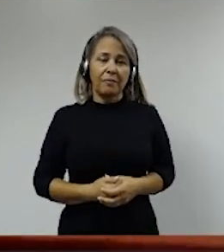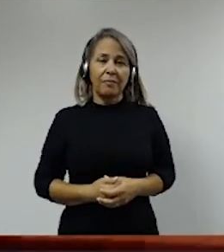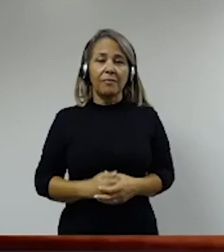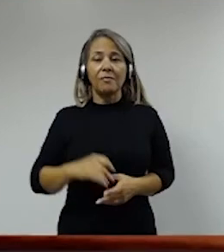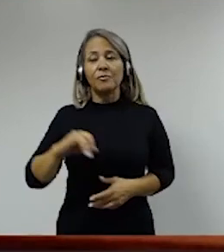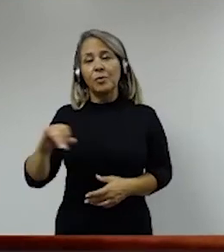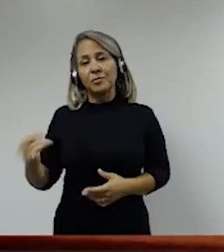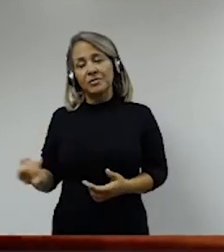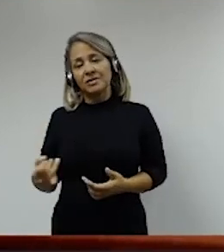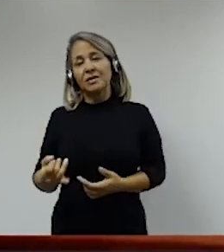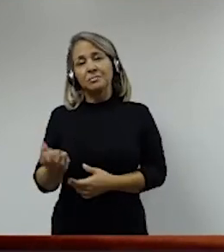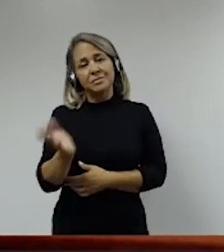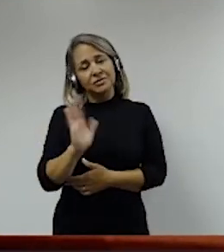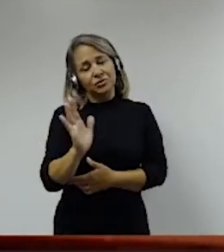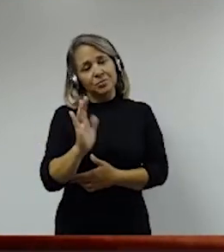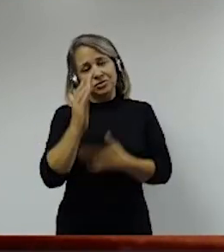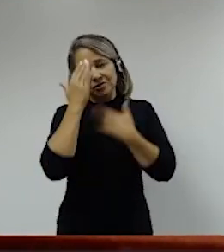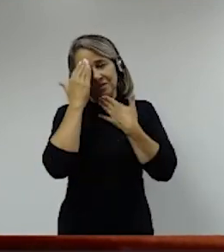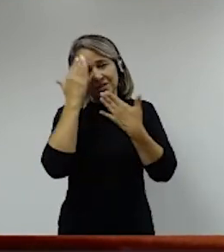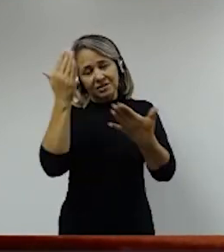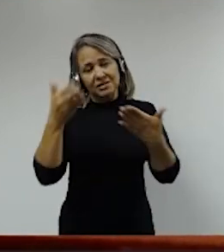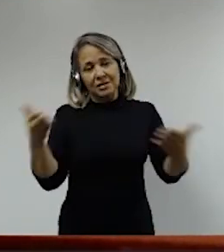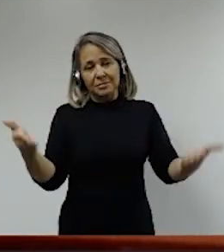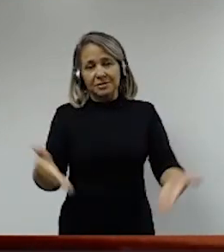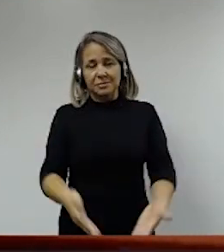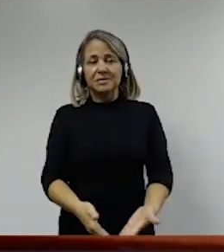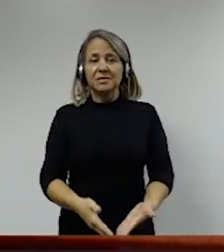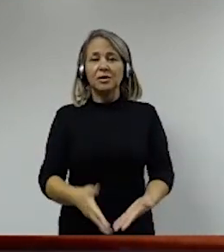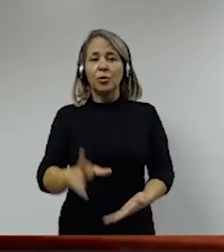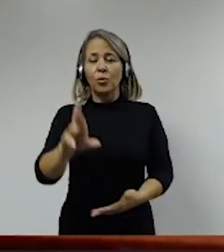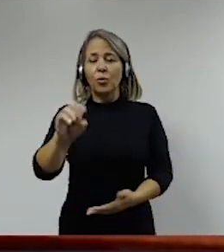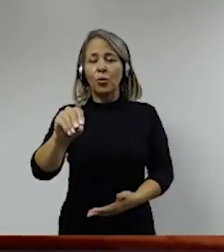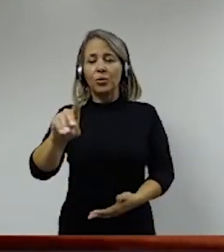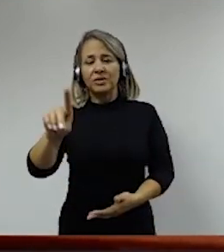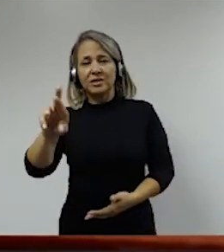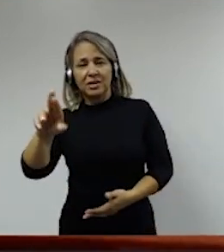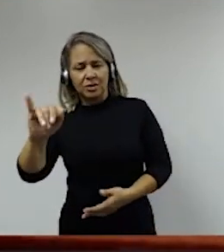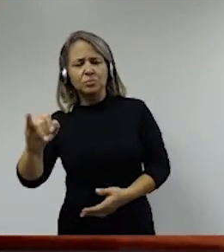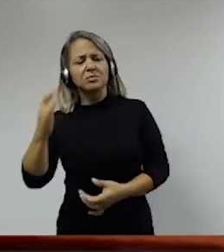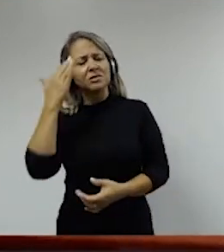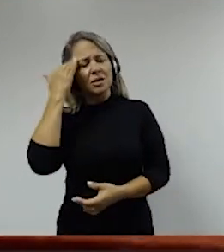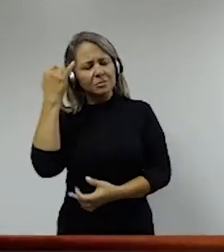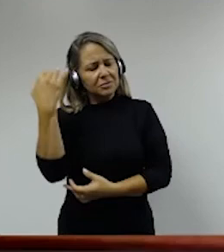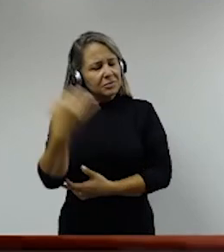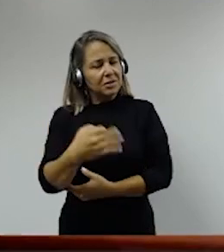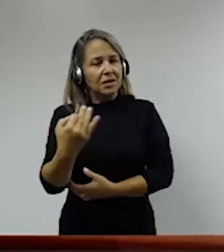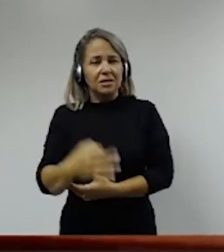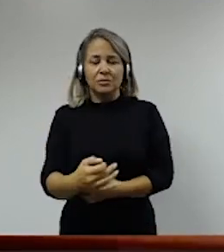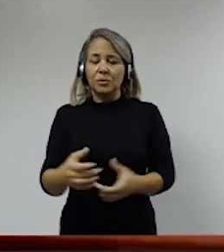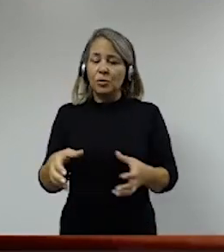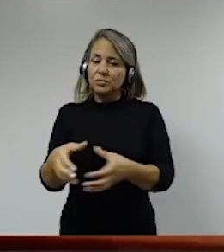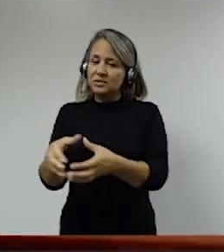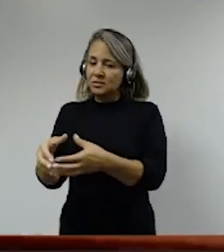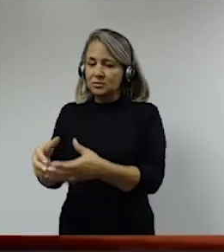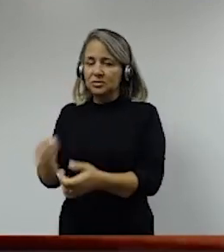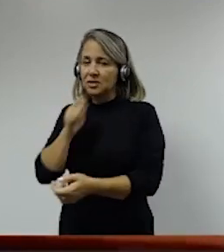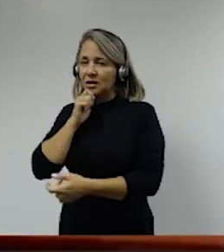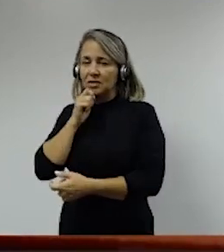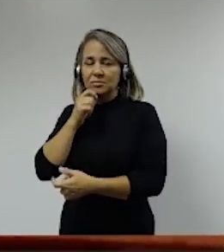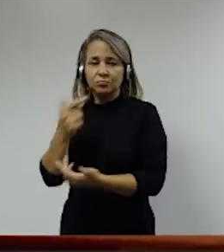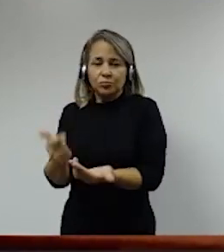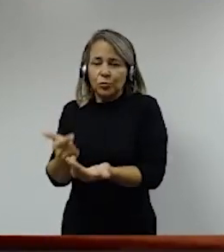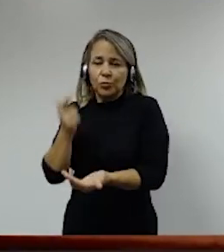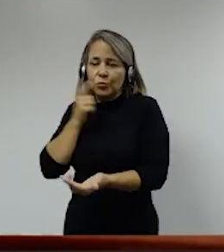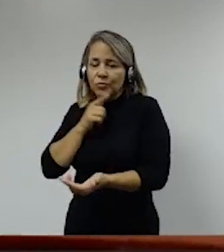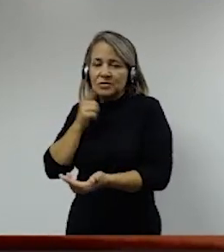aproveitar para me despedir, enfim, né, agradecer a participação. Rodrigo, acho que você tem toda a razão, enfim, tem todo um setor que a gente não teve tempo de abordar, enfim, que está